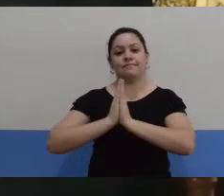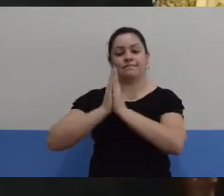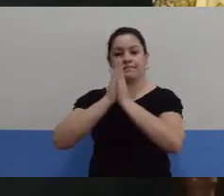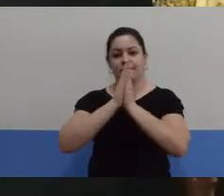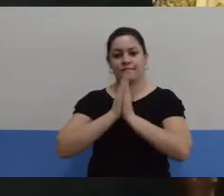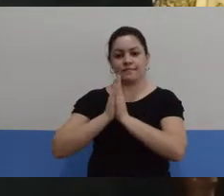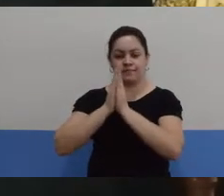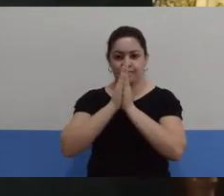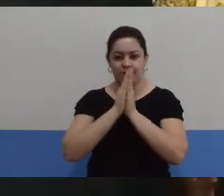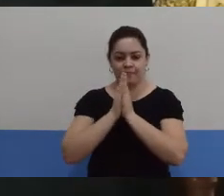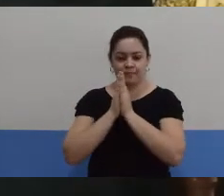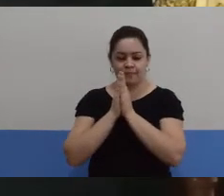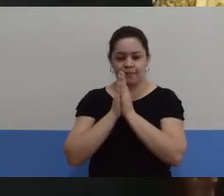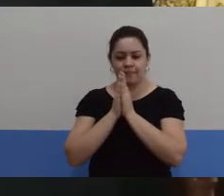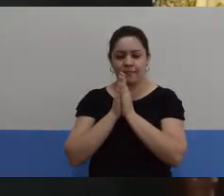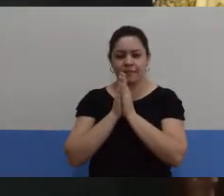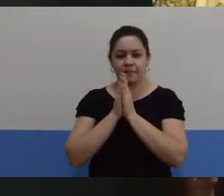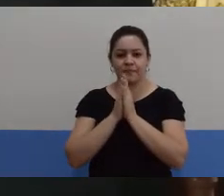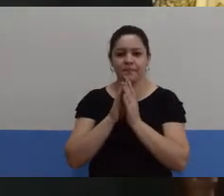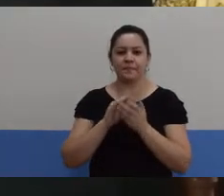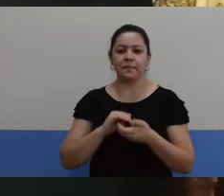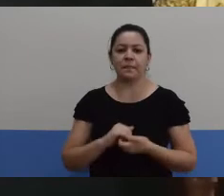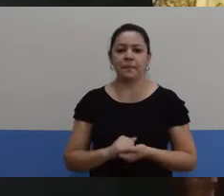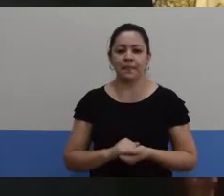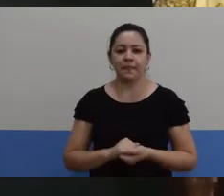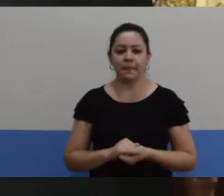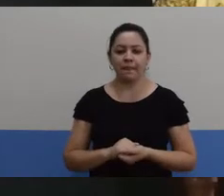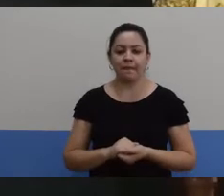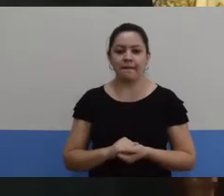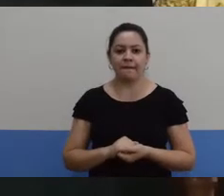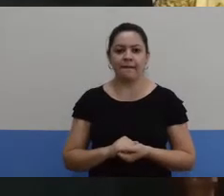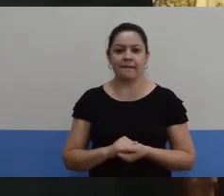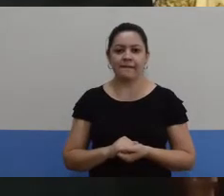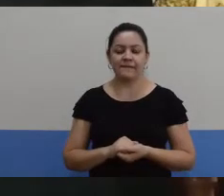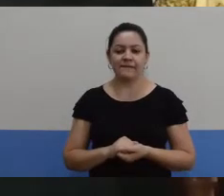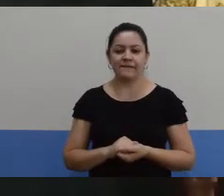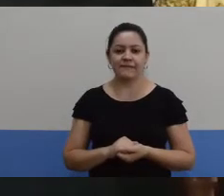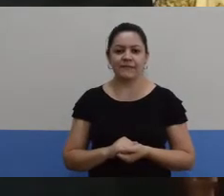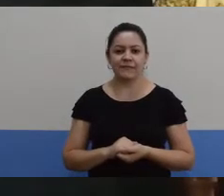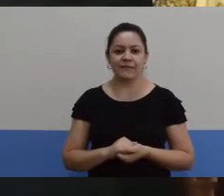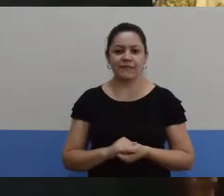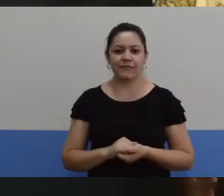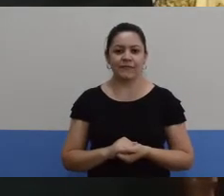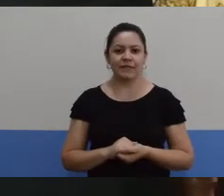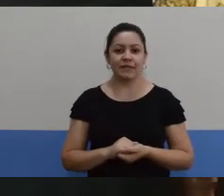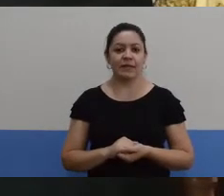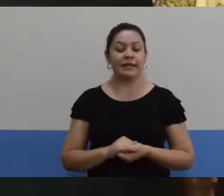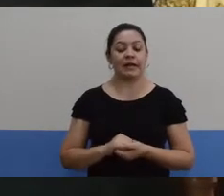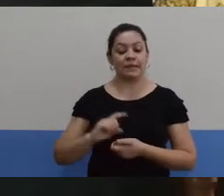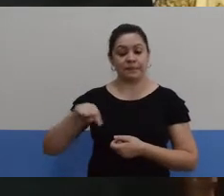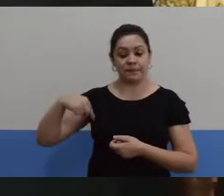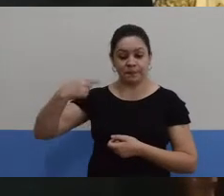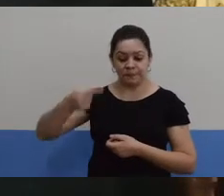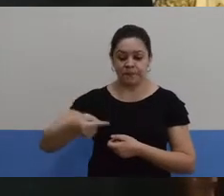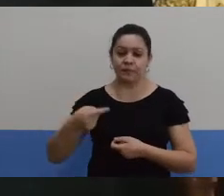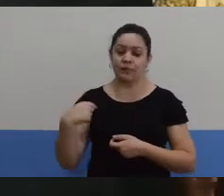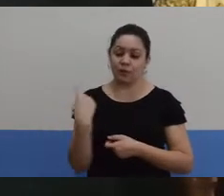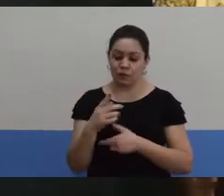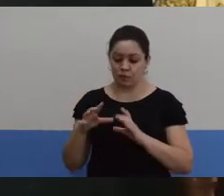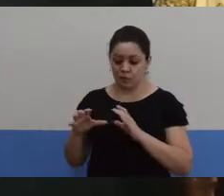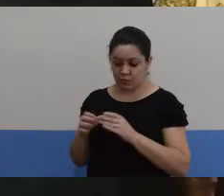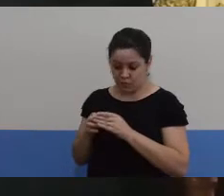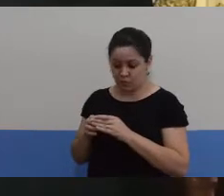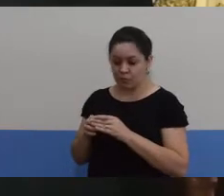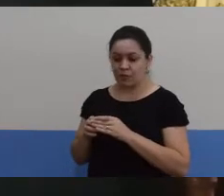gente já falou, mas vamos reiterar, a questão da oração. Aí, depois, precisamos, como comissão,